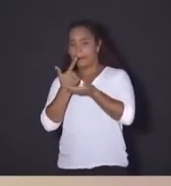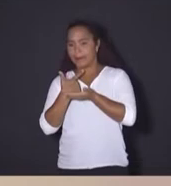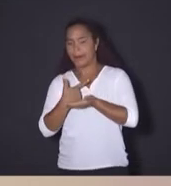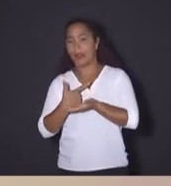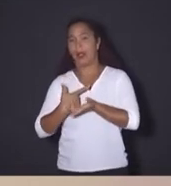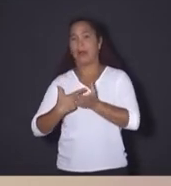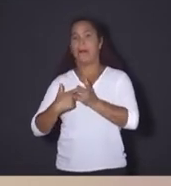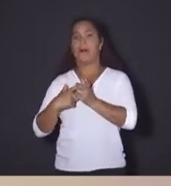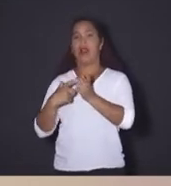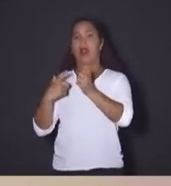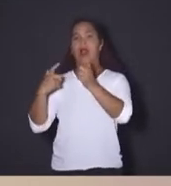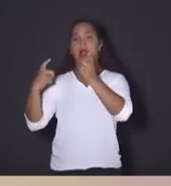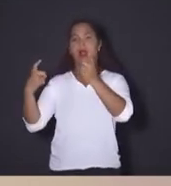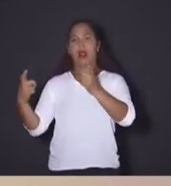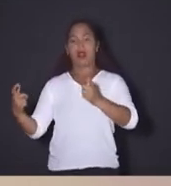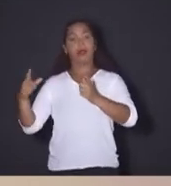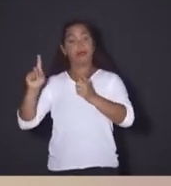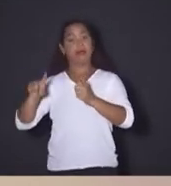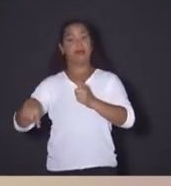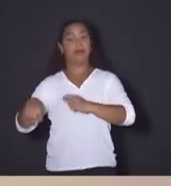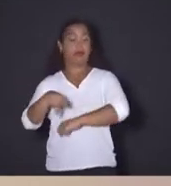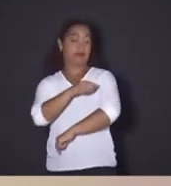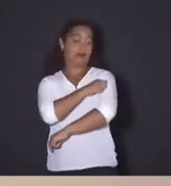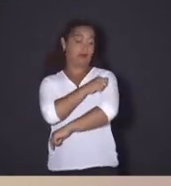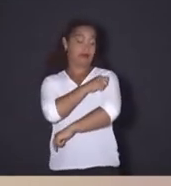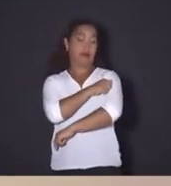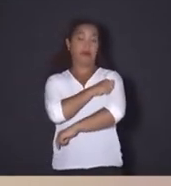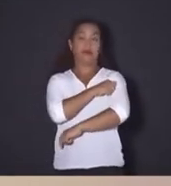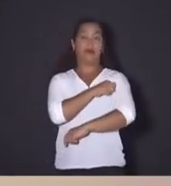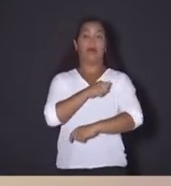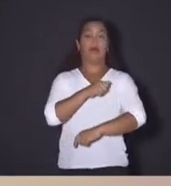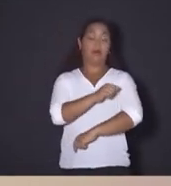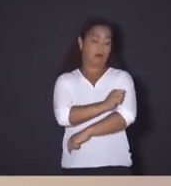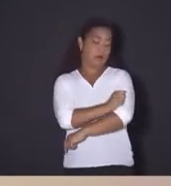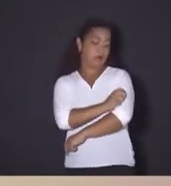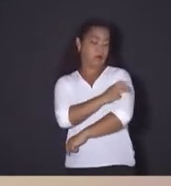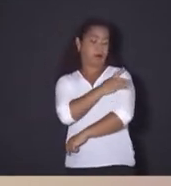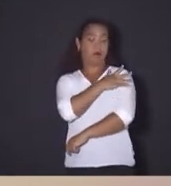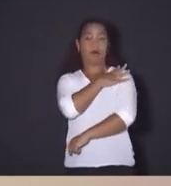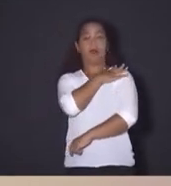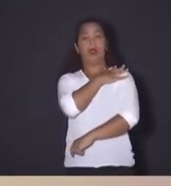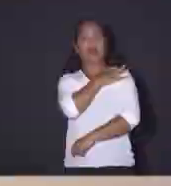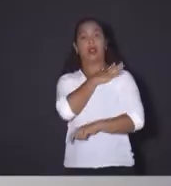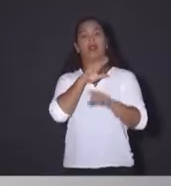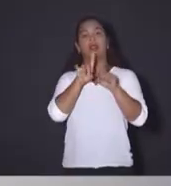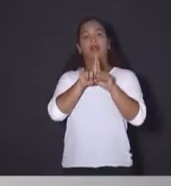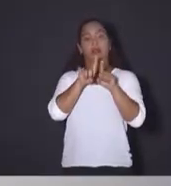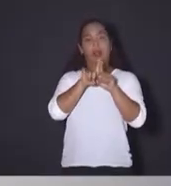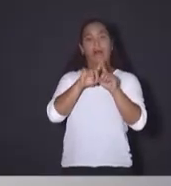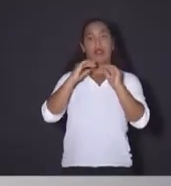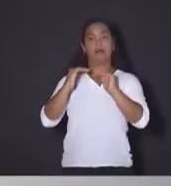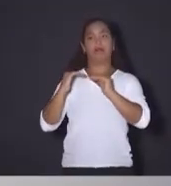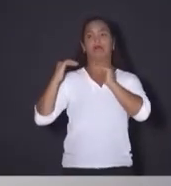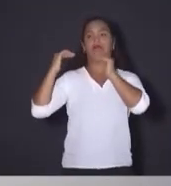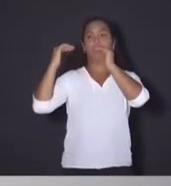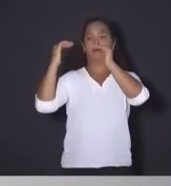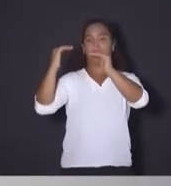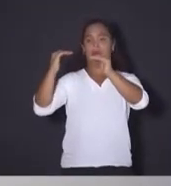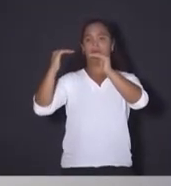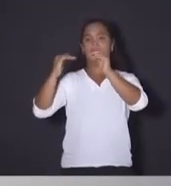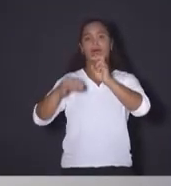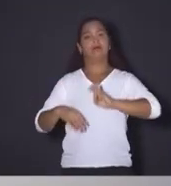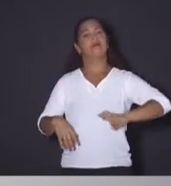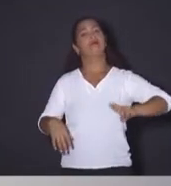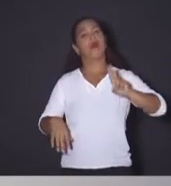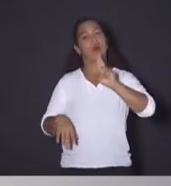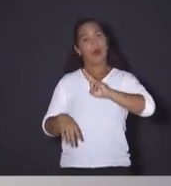pelo alunado tanto na educação básica como ensino superior não tem sido analisado no âmbito do uso